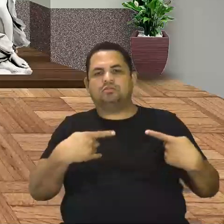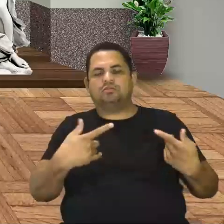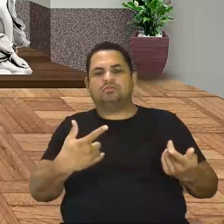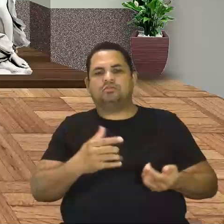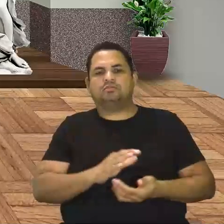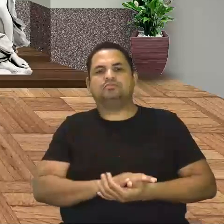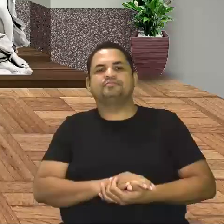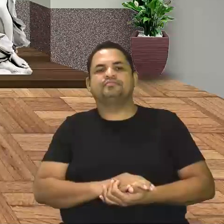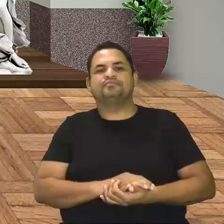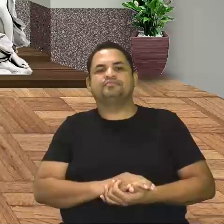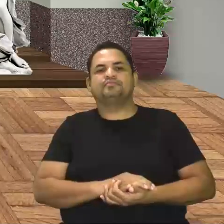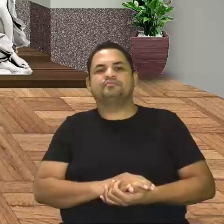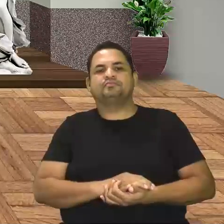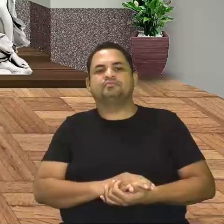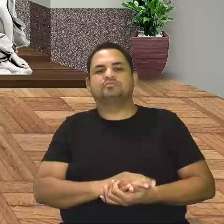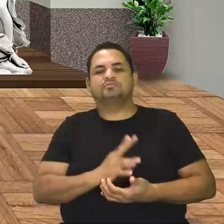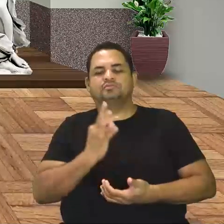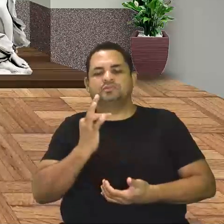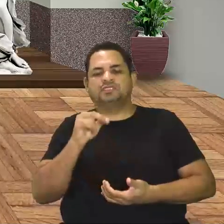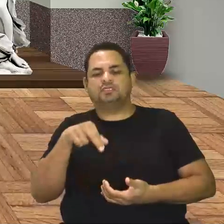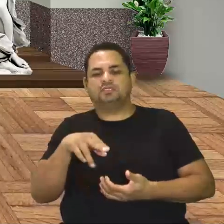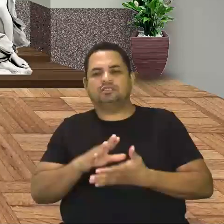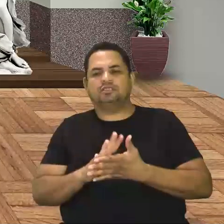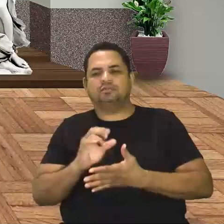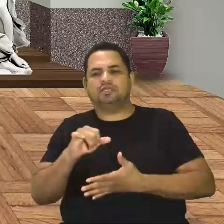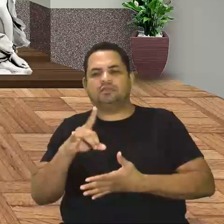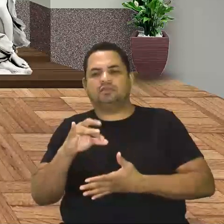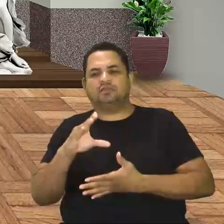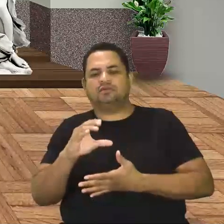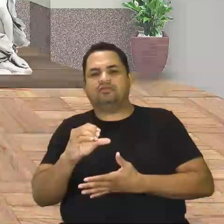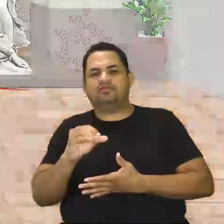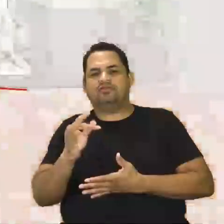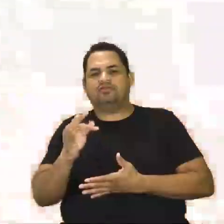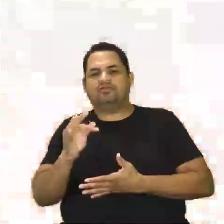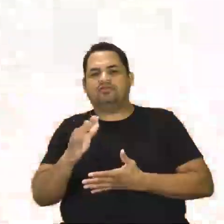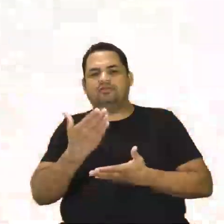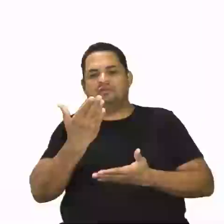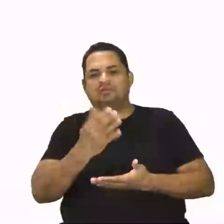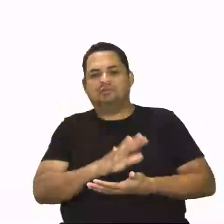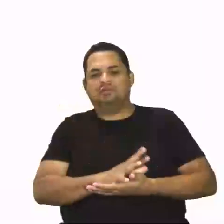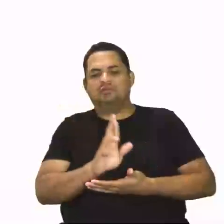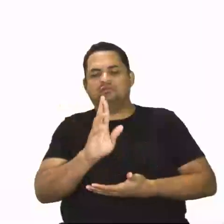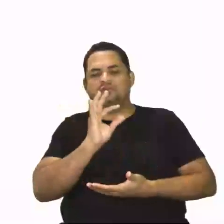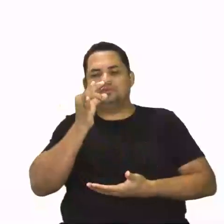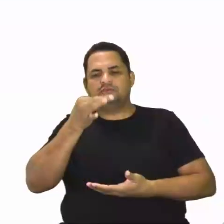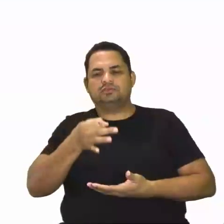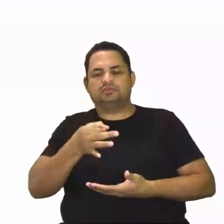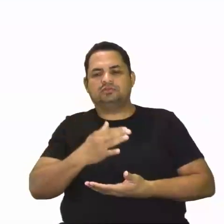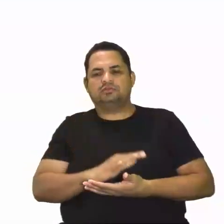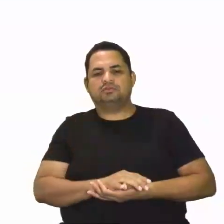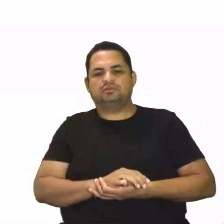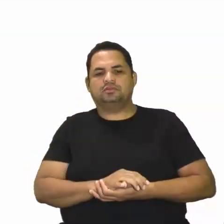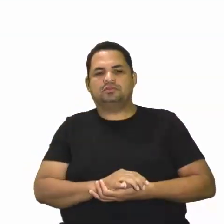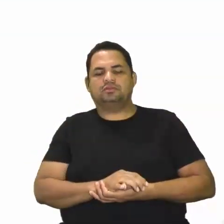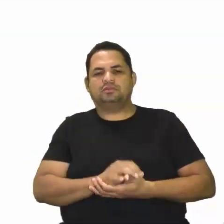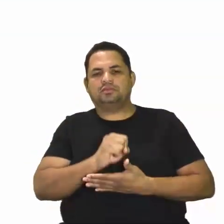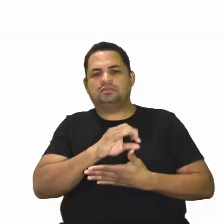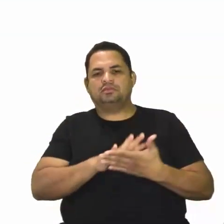Tancredo Neves e Paulo Maluf, na tela para vocês, é a resposta correta